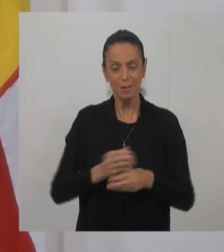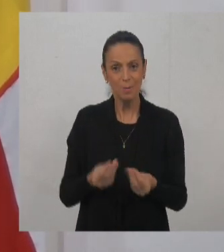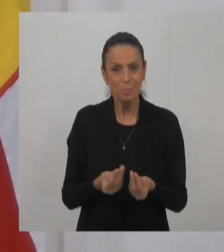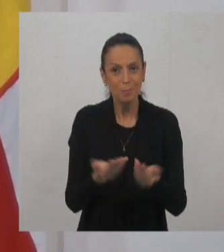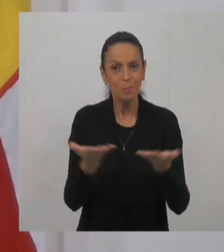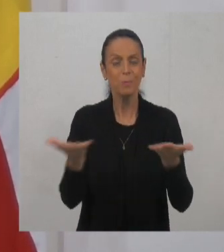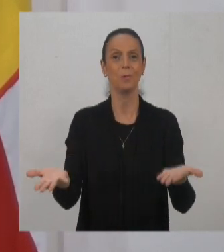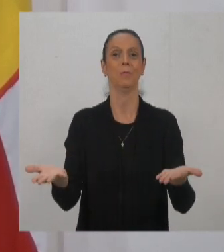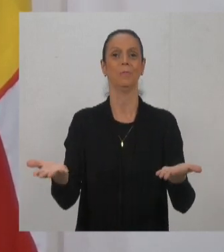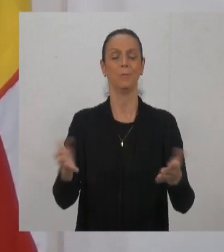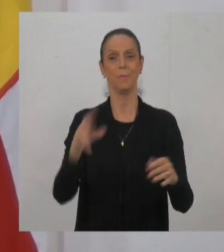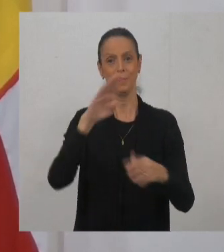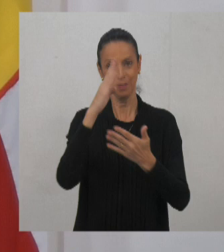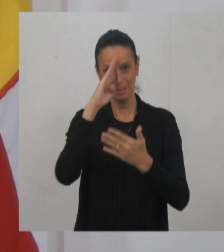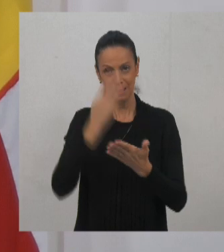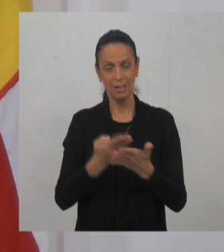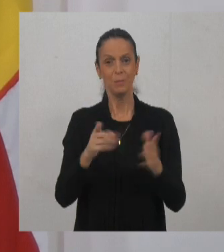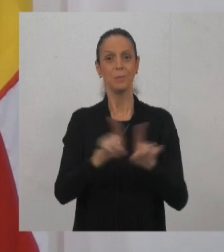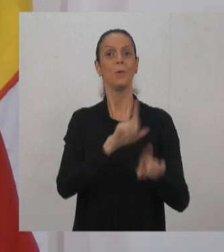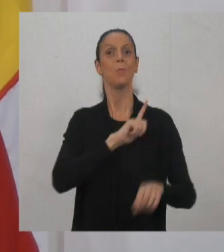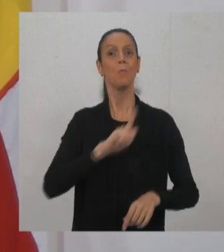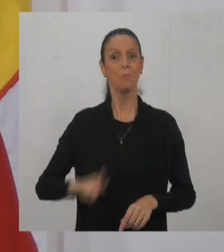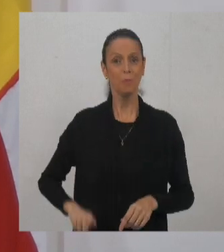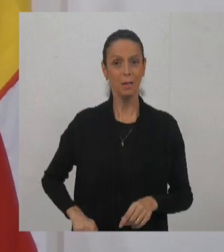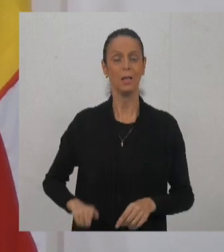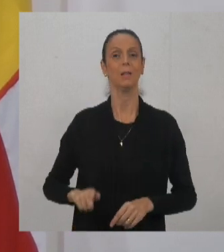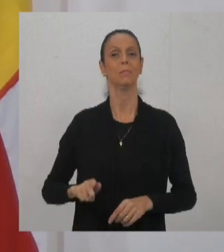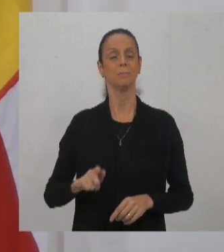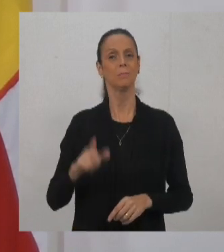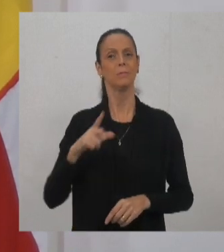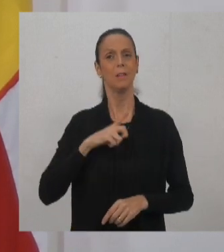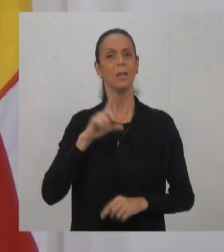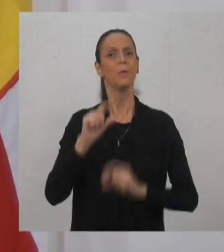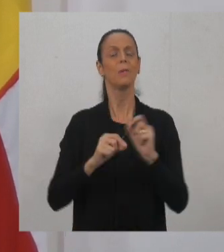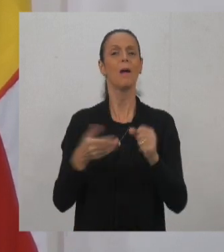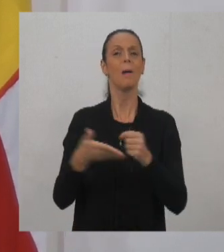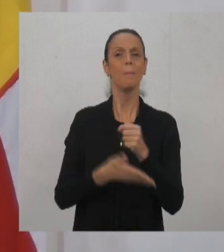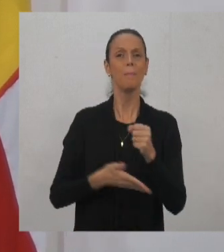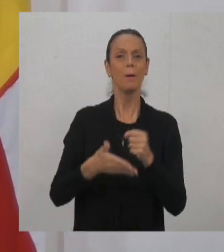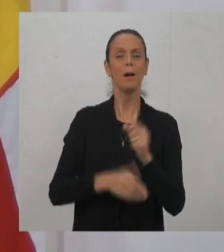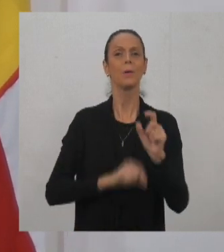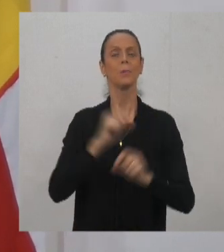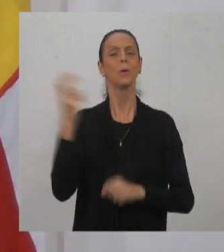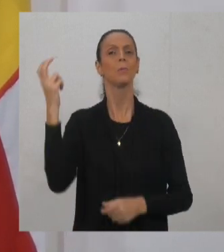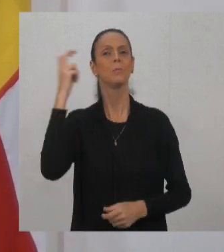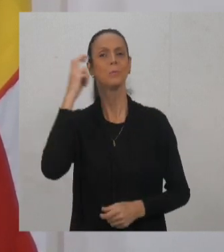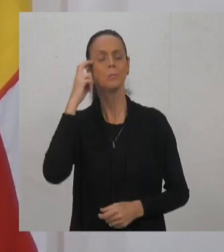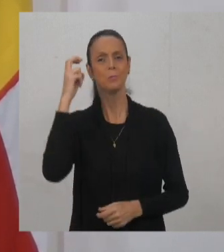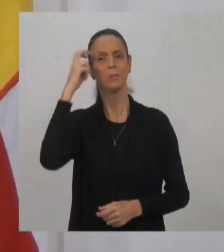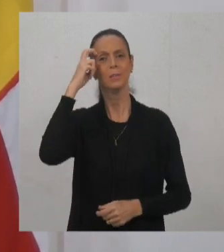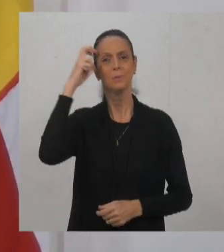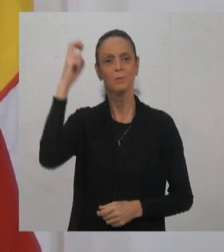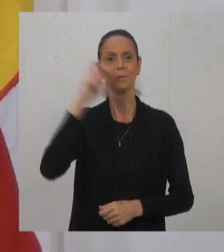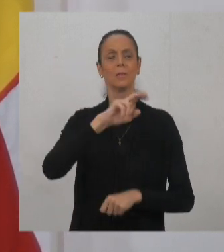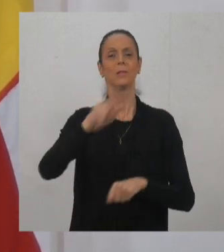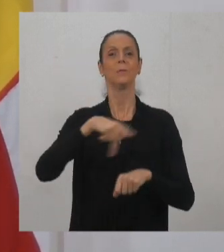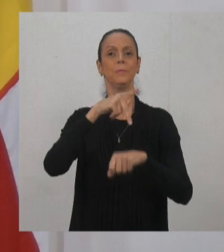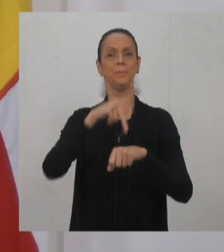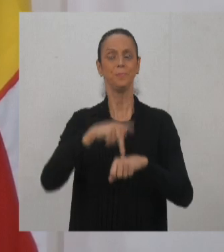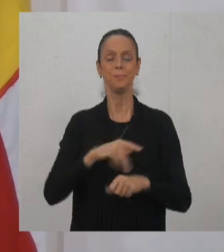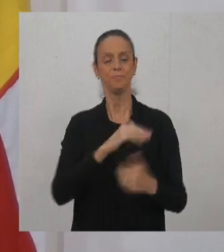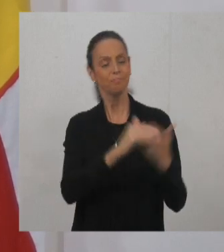Creio, porém, que o governo do povo pelo povo tem a base da sua legitimidade na cultura da inteligência nacional,